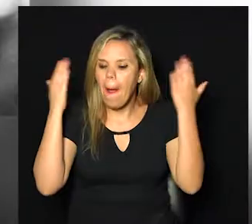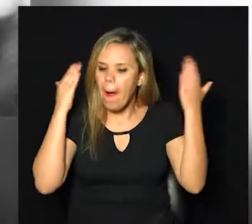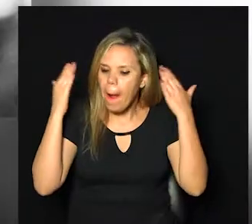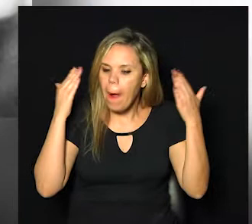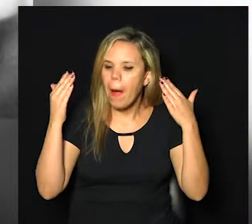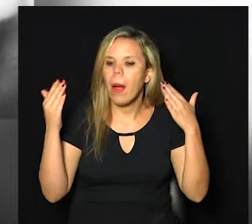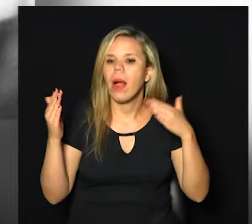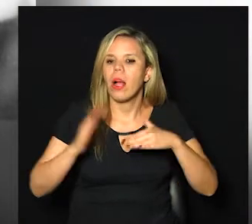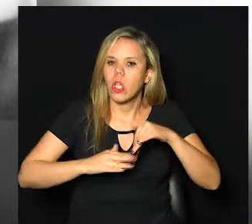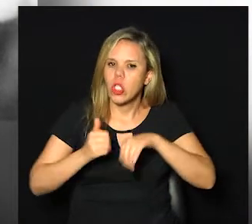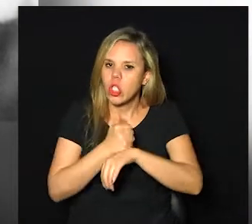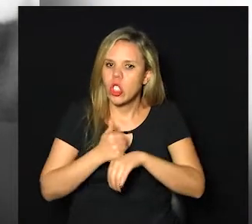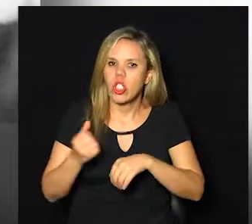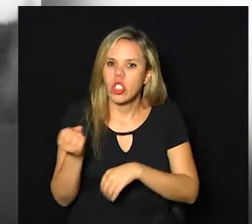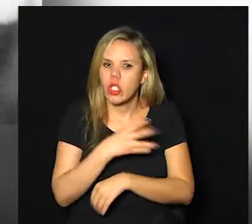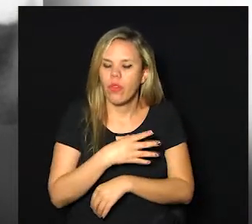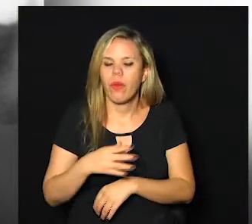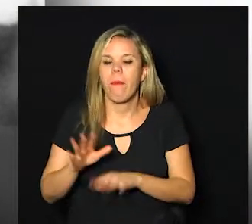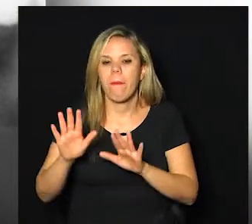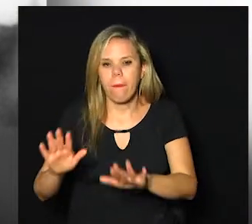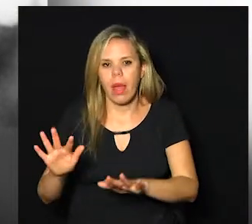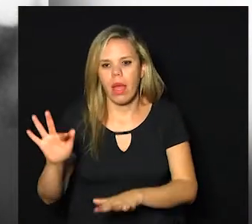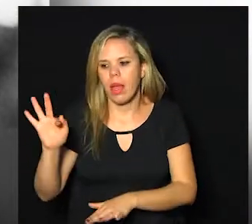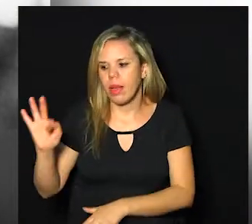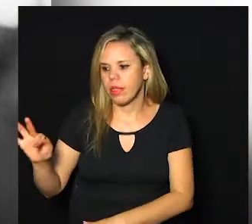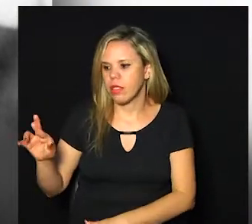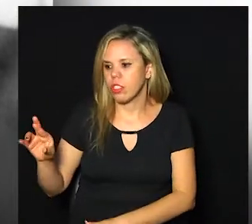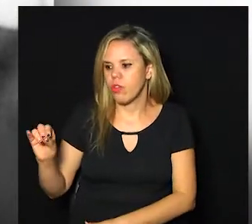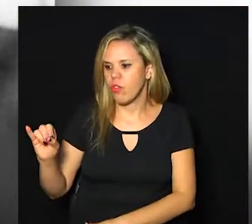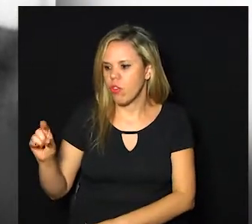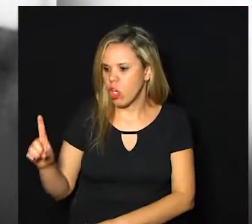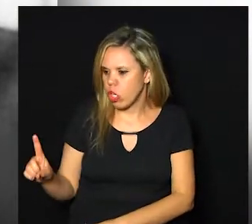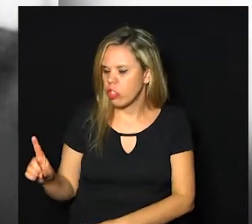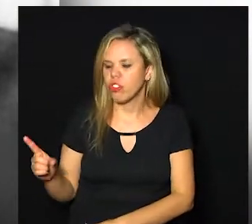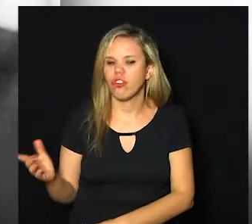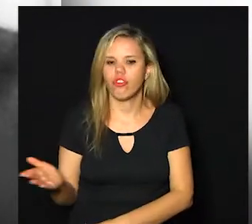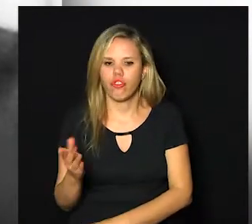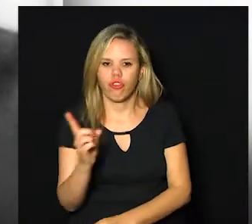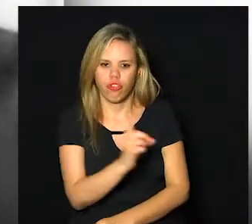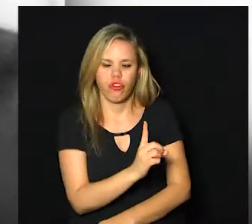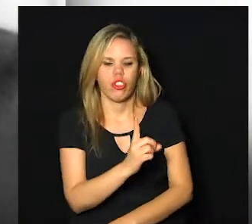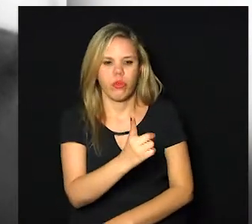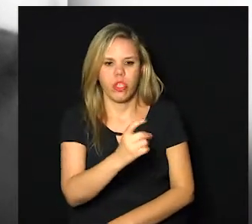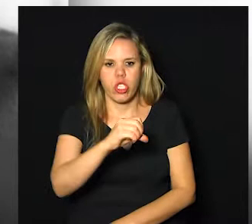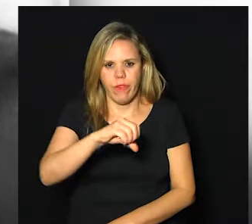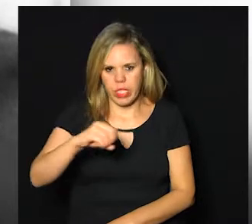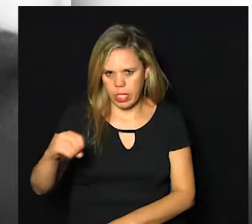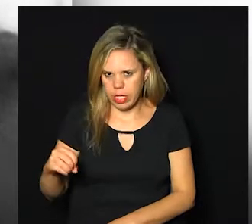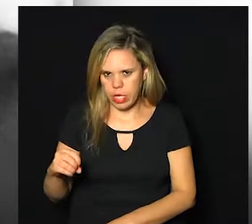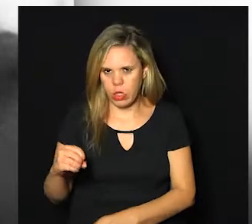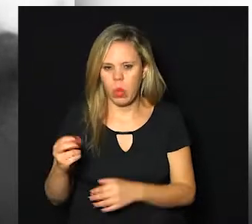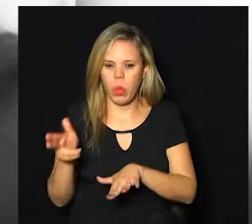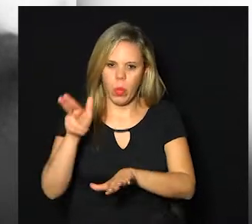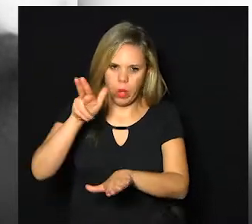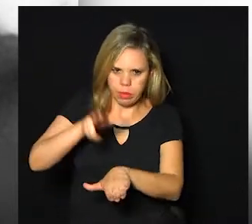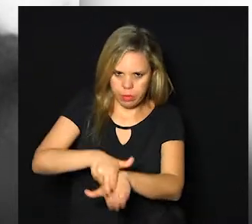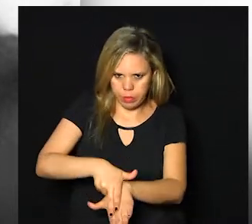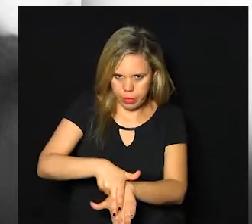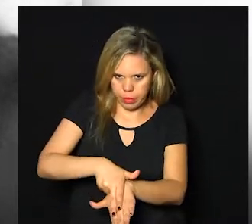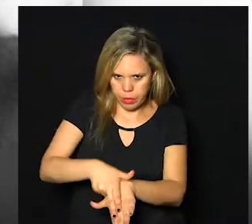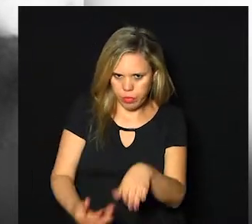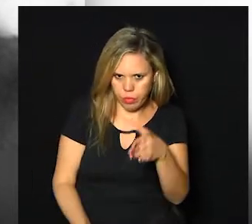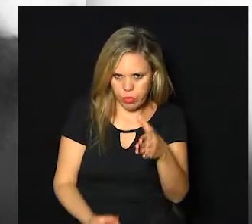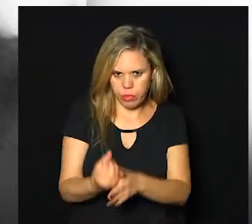muito nova. O Freud ele chega em 1900 com a psicanálise e isso gera